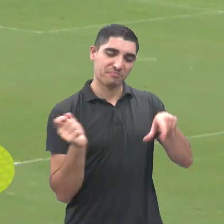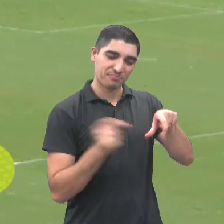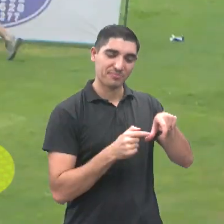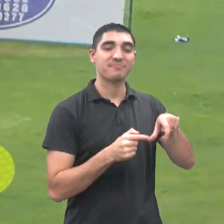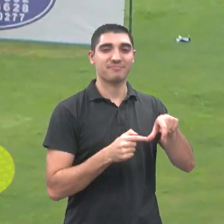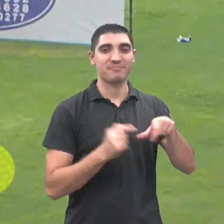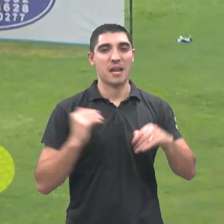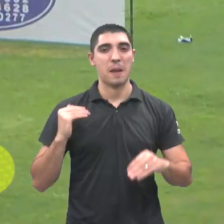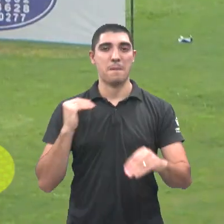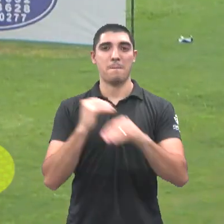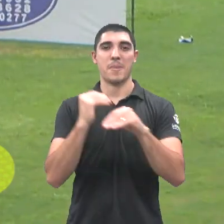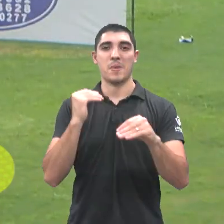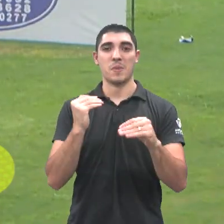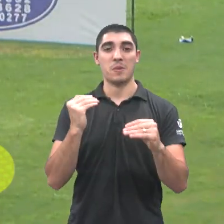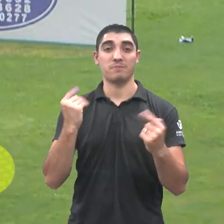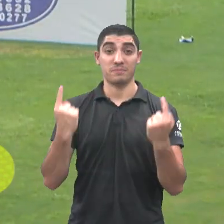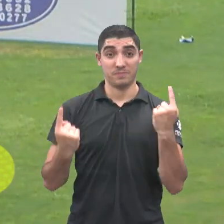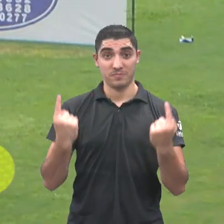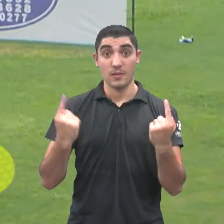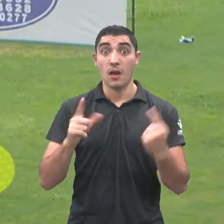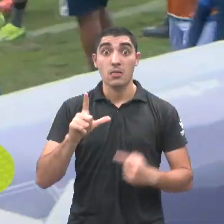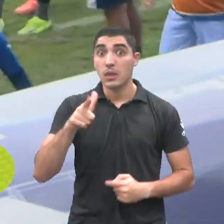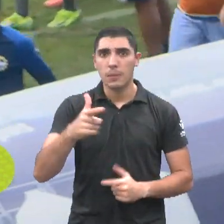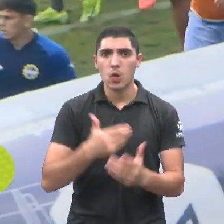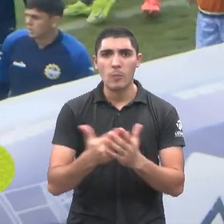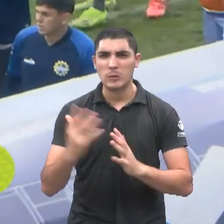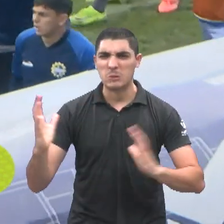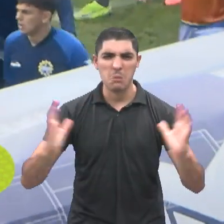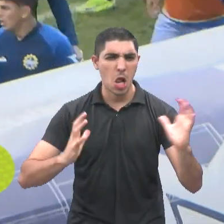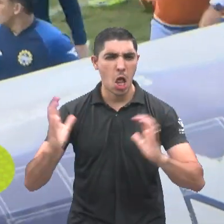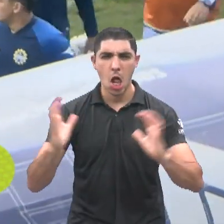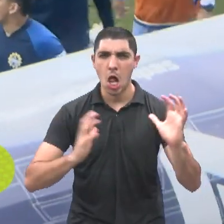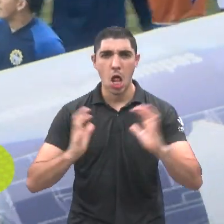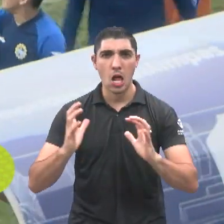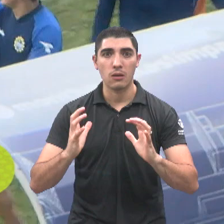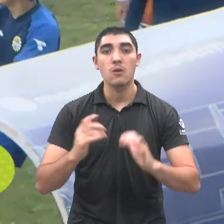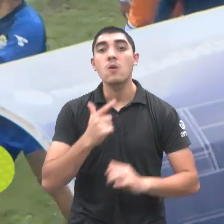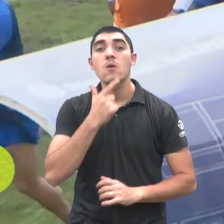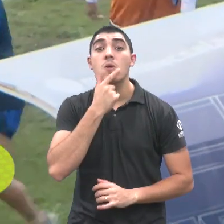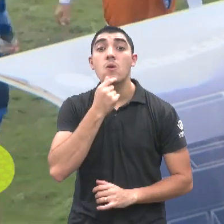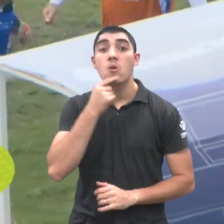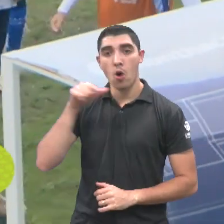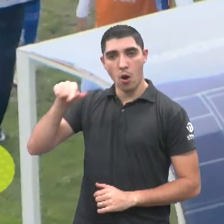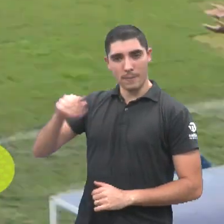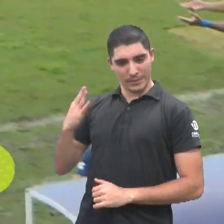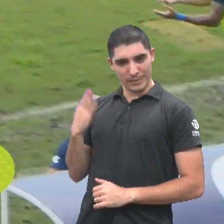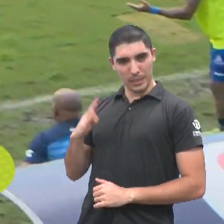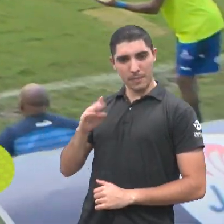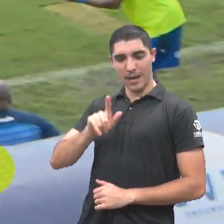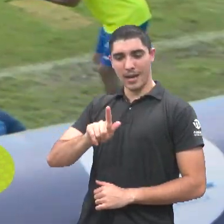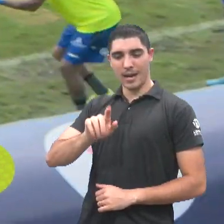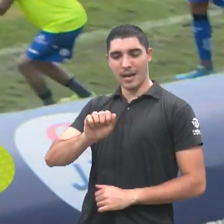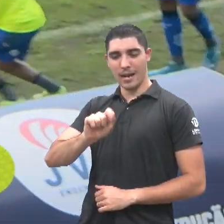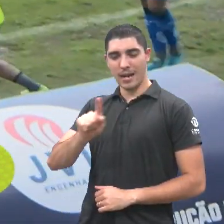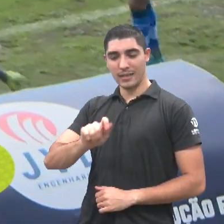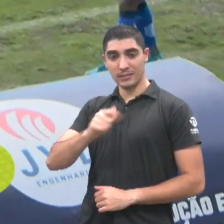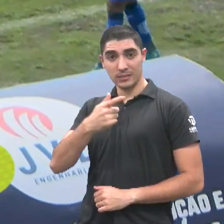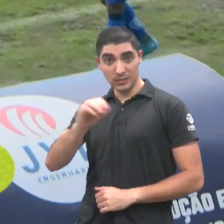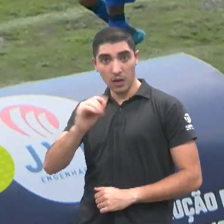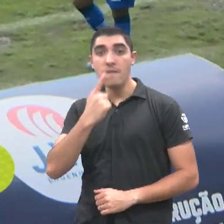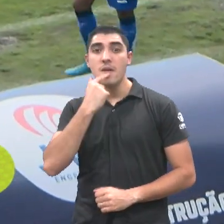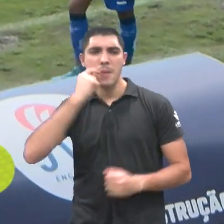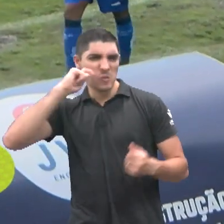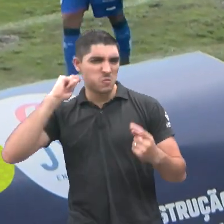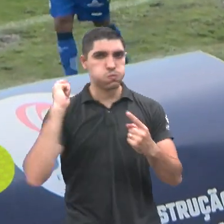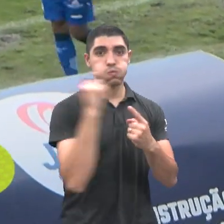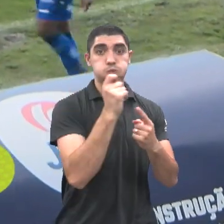no placar e a confusão começou. O meia Gazão do São Bento foi expulso e Luiz Gustavo, que estava